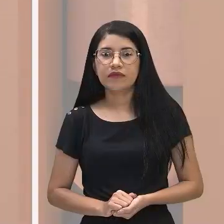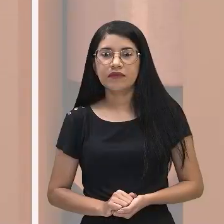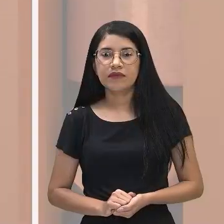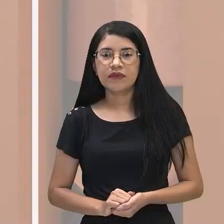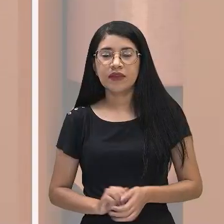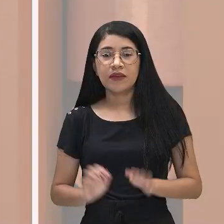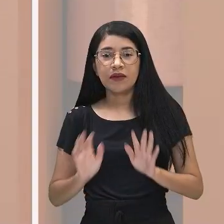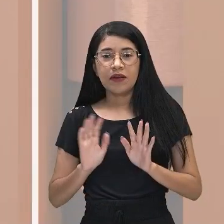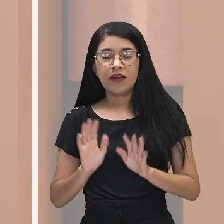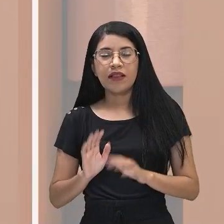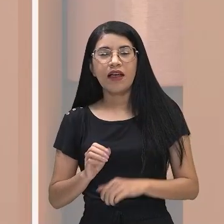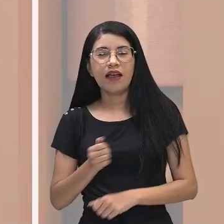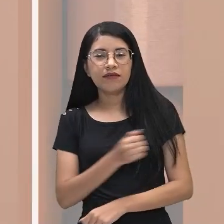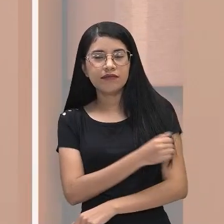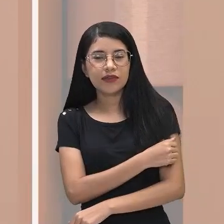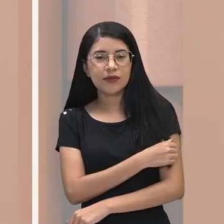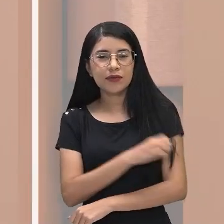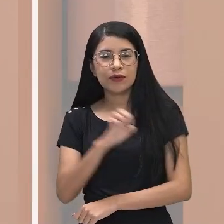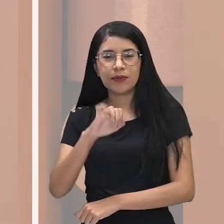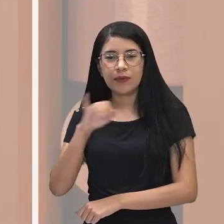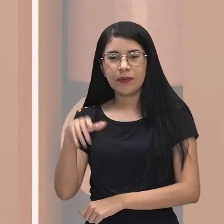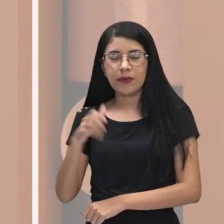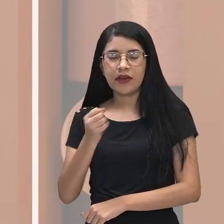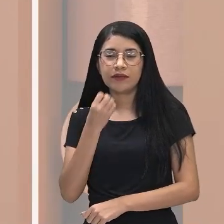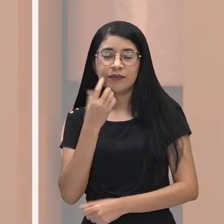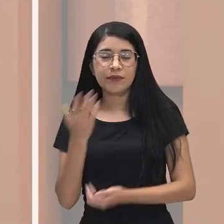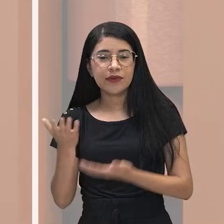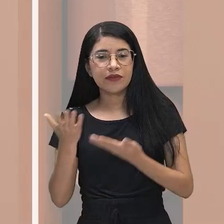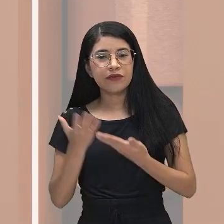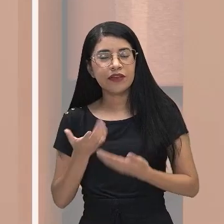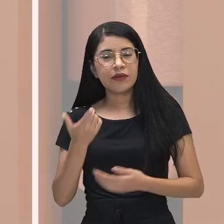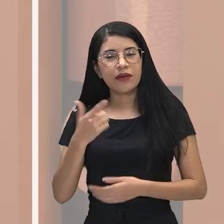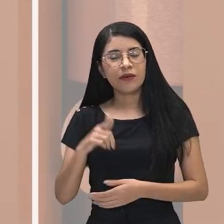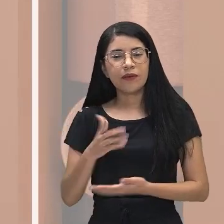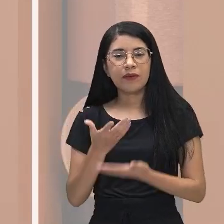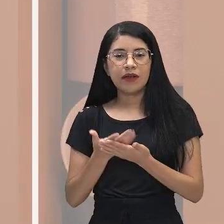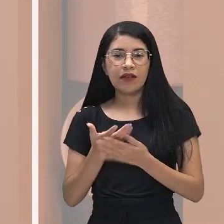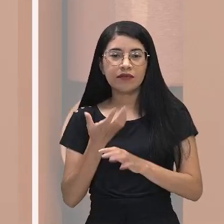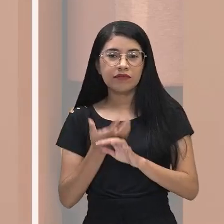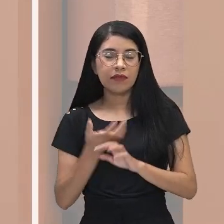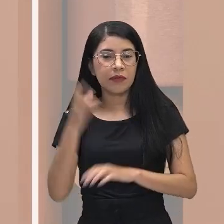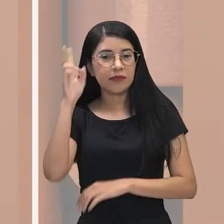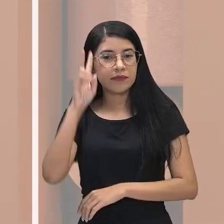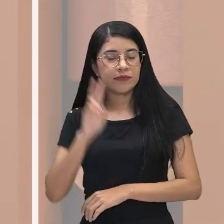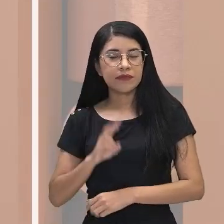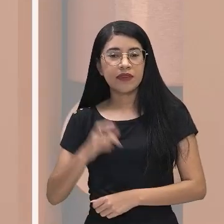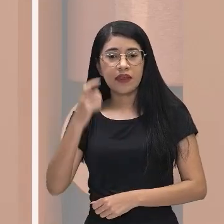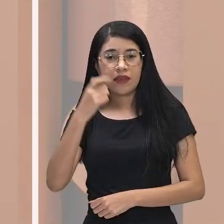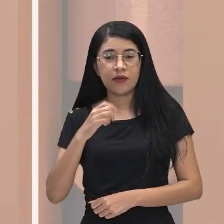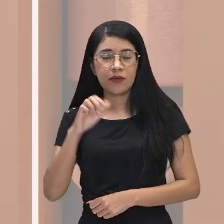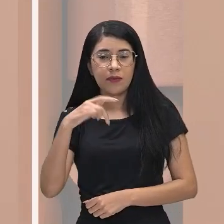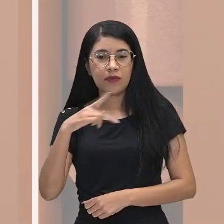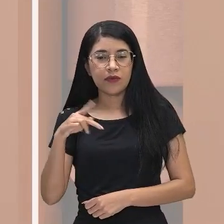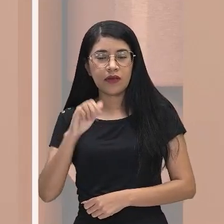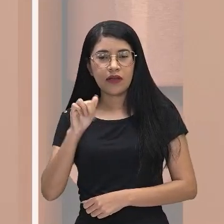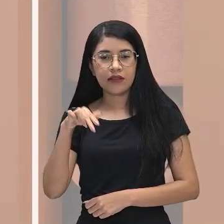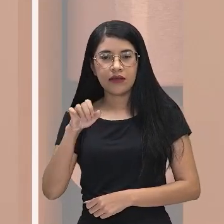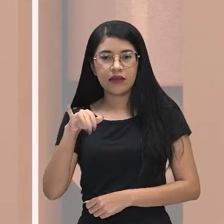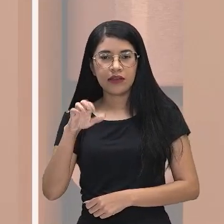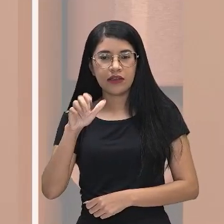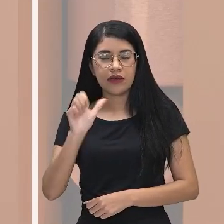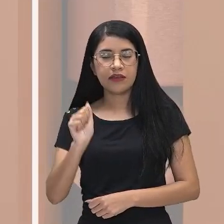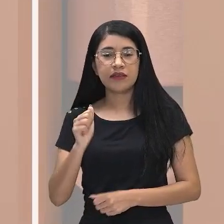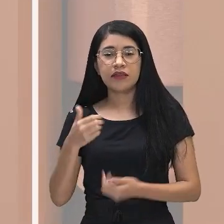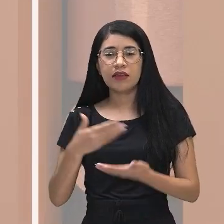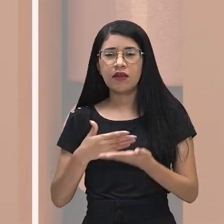Turminha boa da nossa educação de jovens e adultos, sejam bem-vindos a mais uma aula de História. Professor Nonias Carvalho aqui com vocês. Vamos